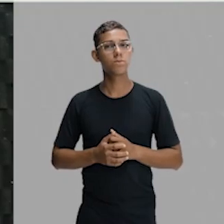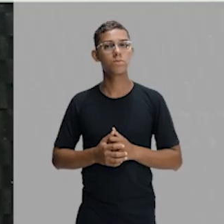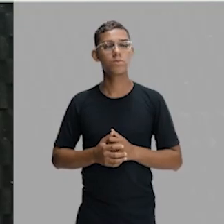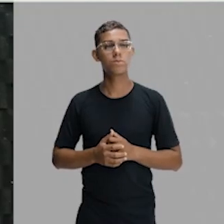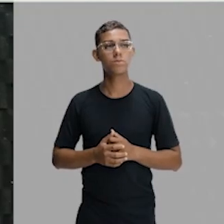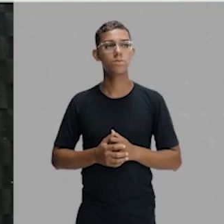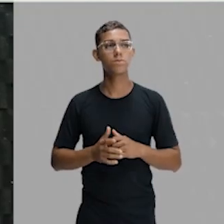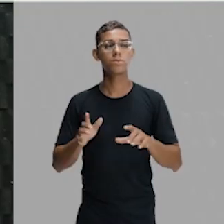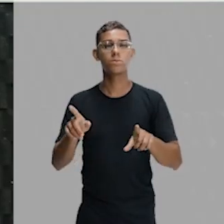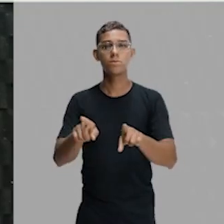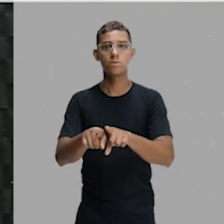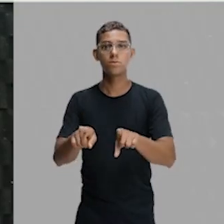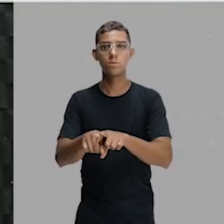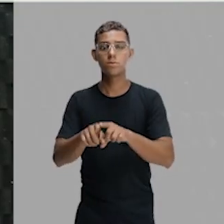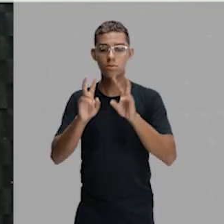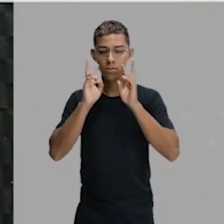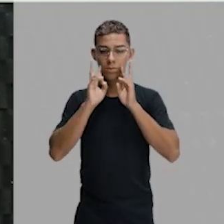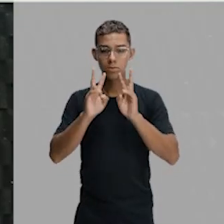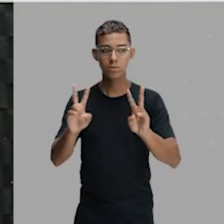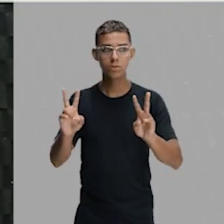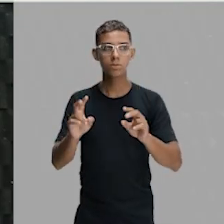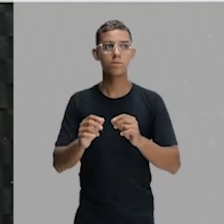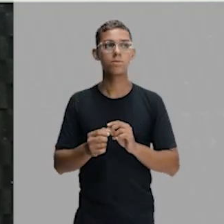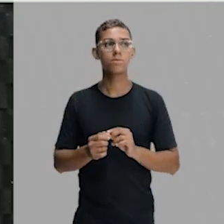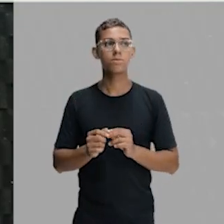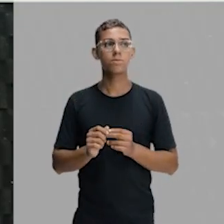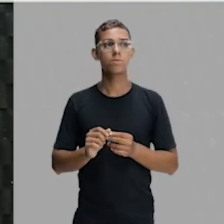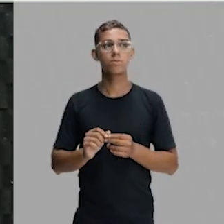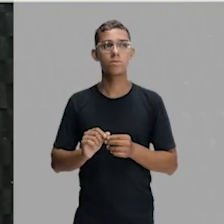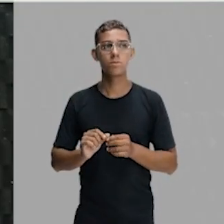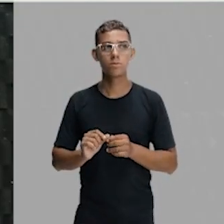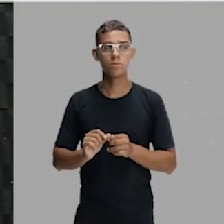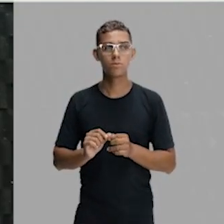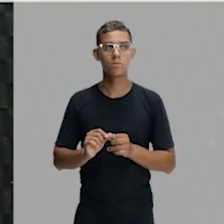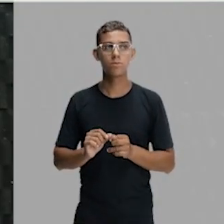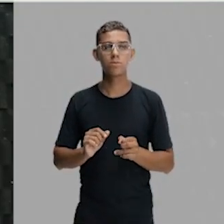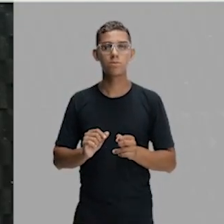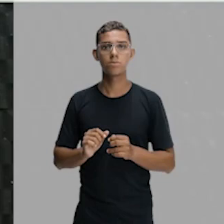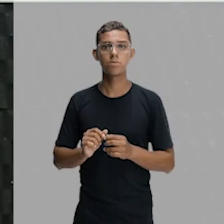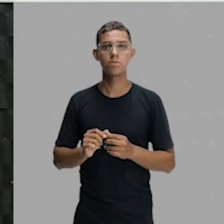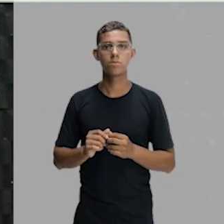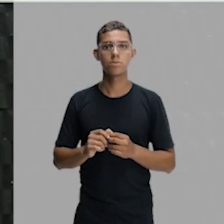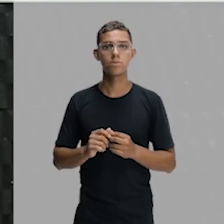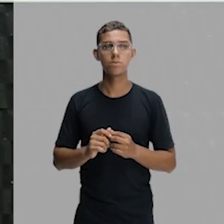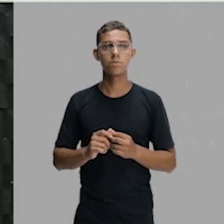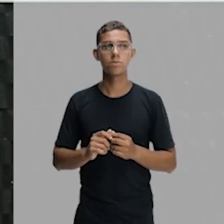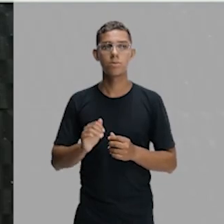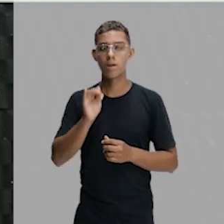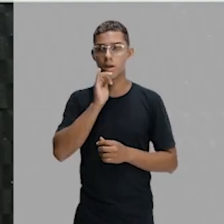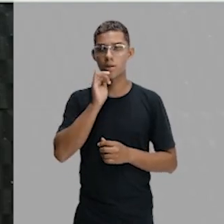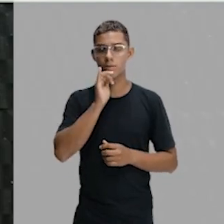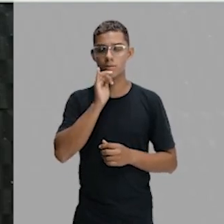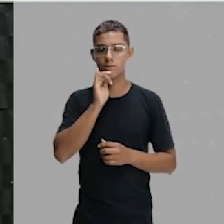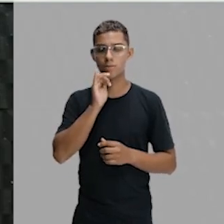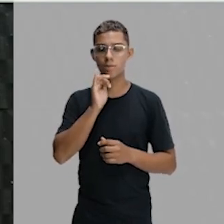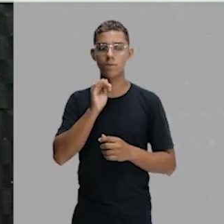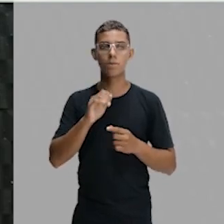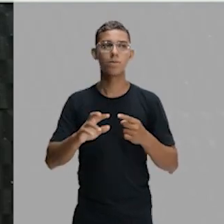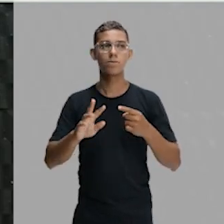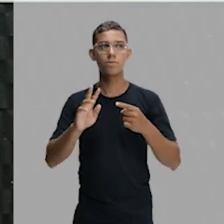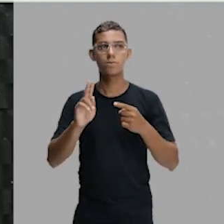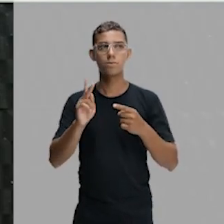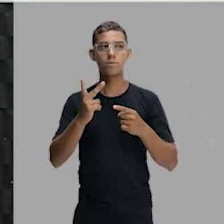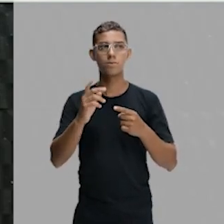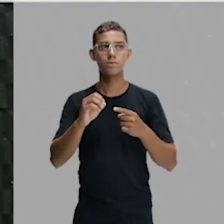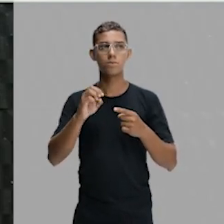a característica que é visualizada. Por exemplo, o genótipo homozigoto dominante